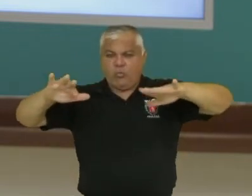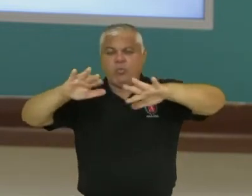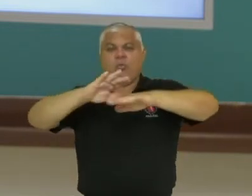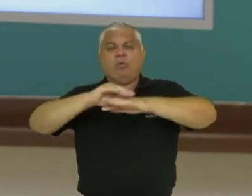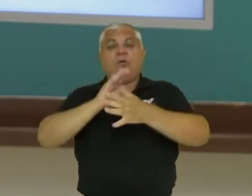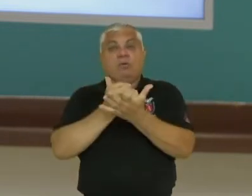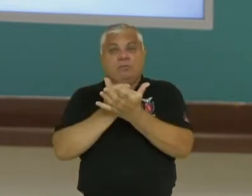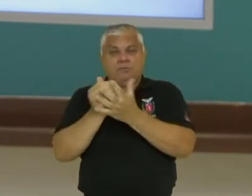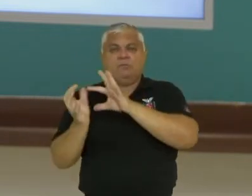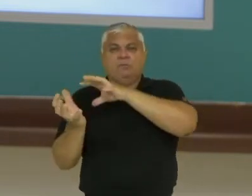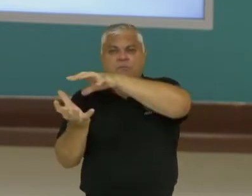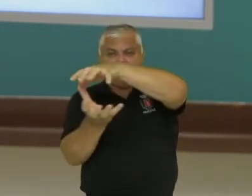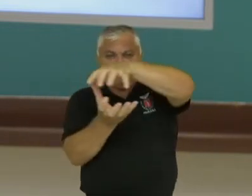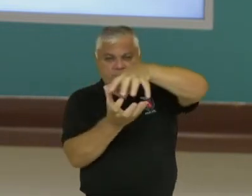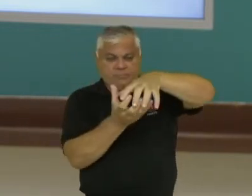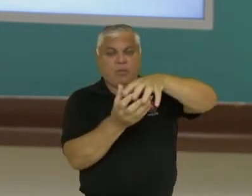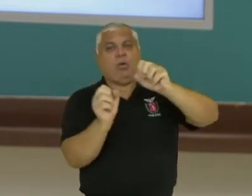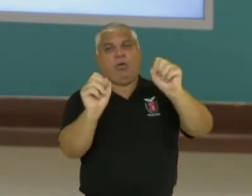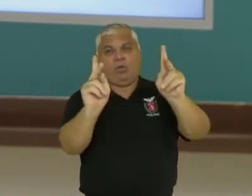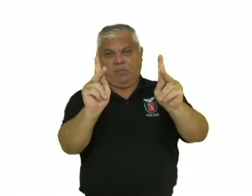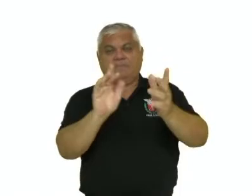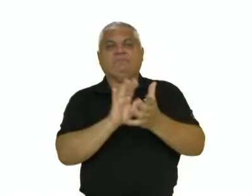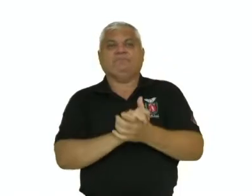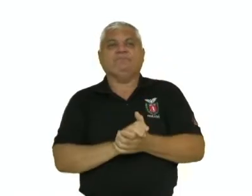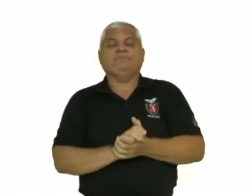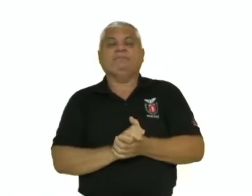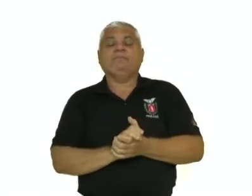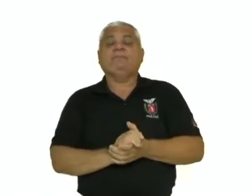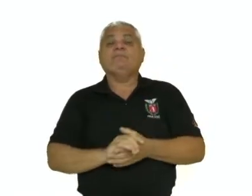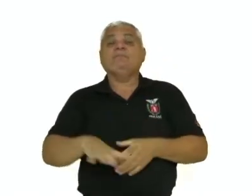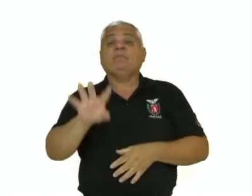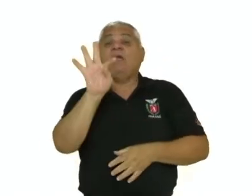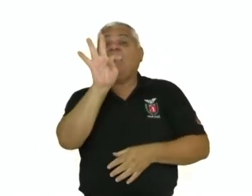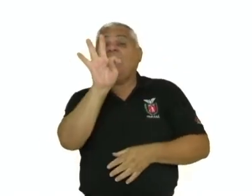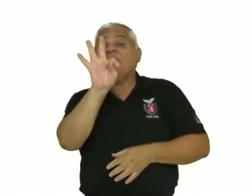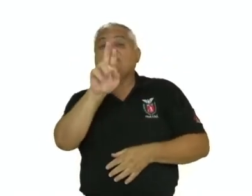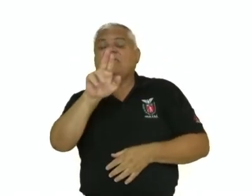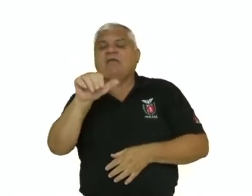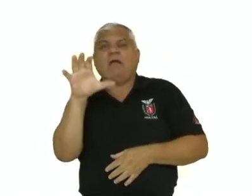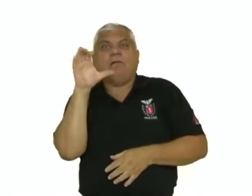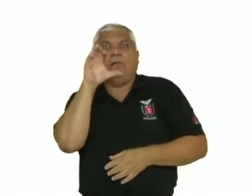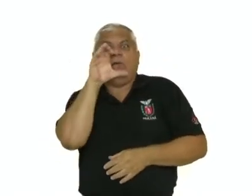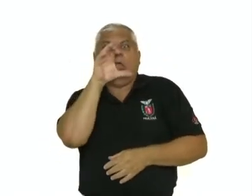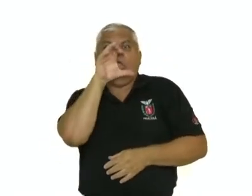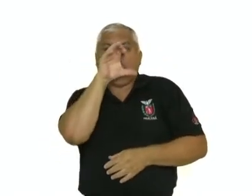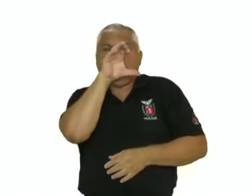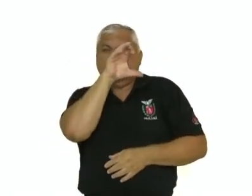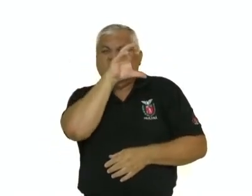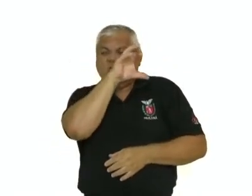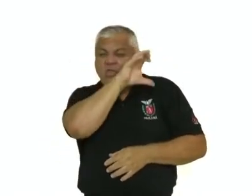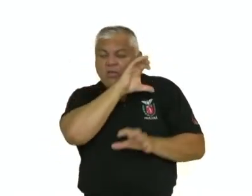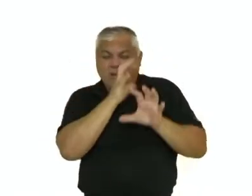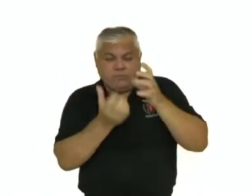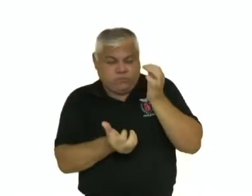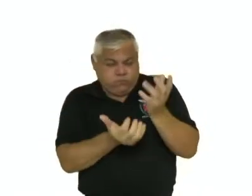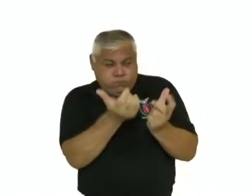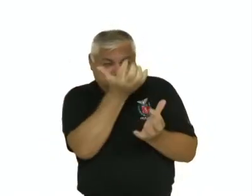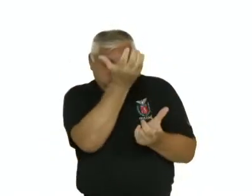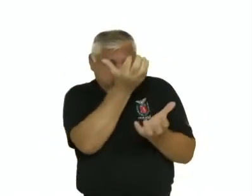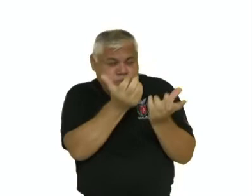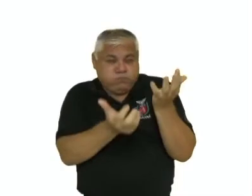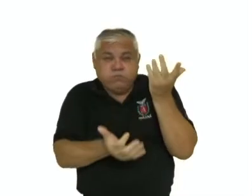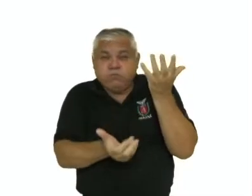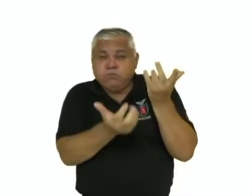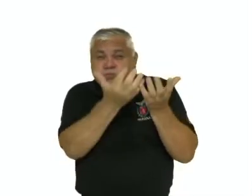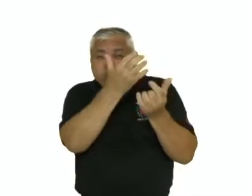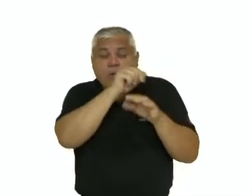se reunir. Ok, a Terra estava então superaquecida, nosso planeta era muito quente. No entanto, no